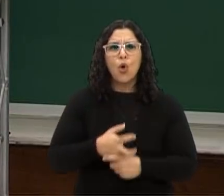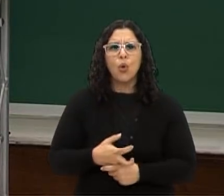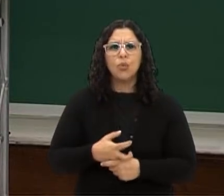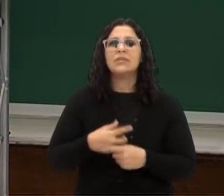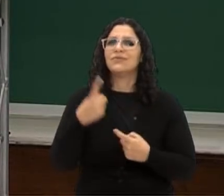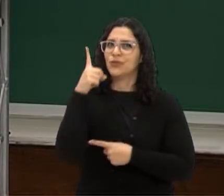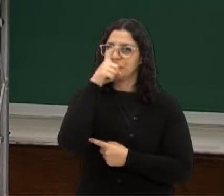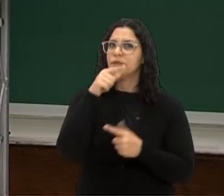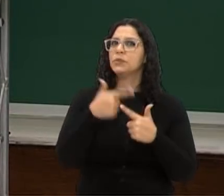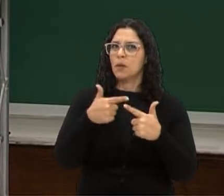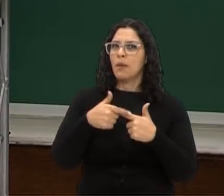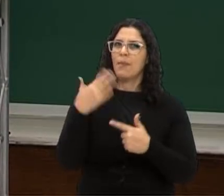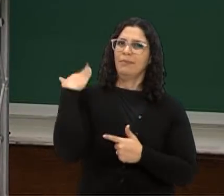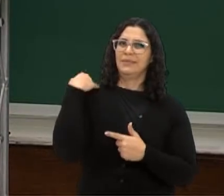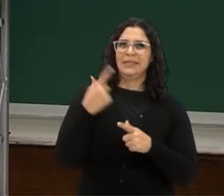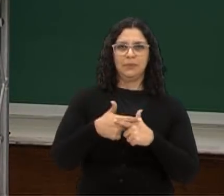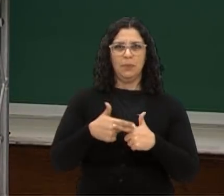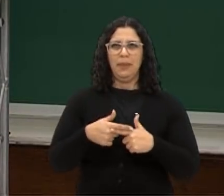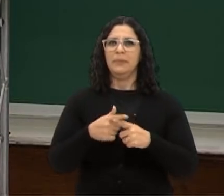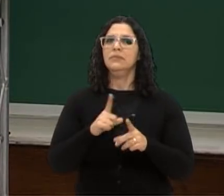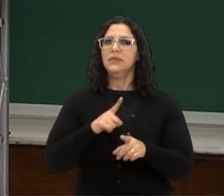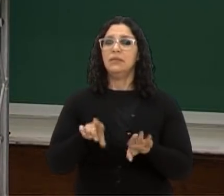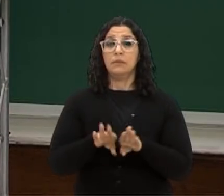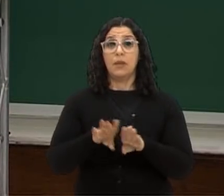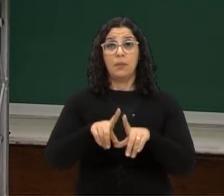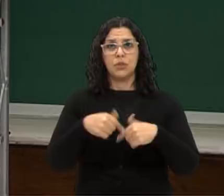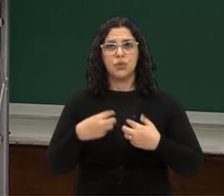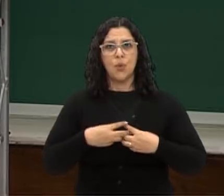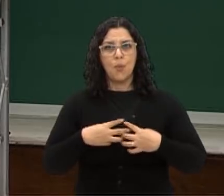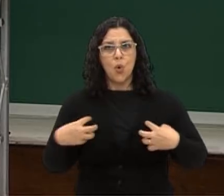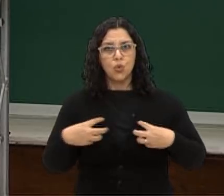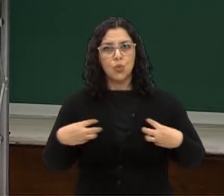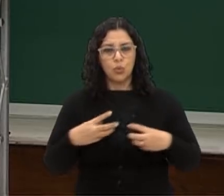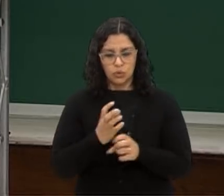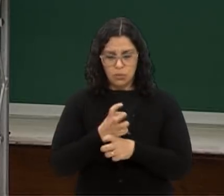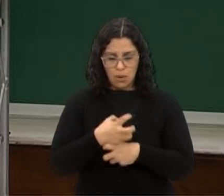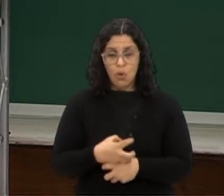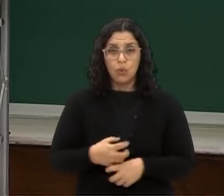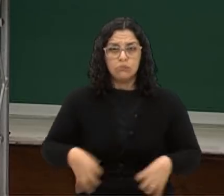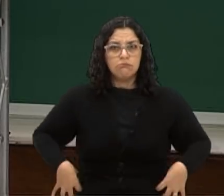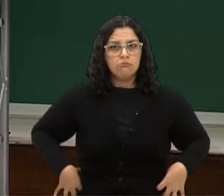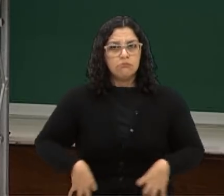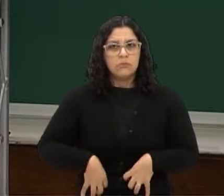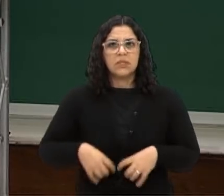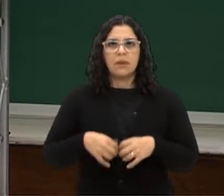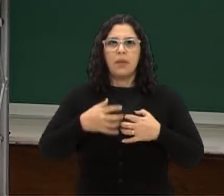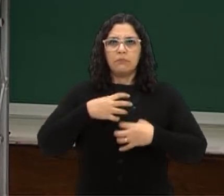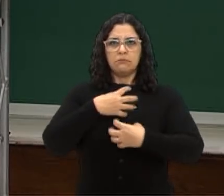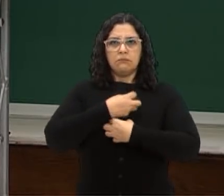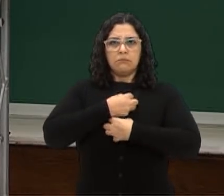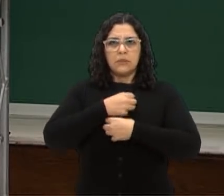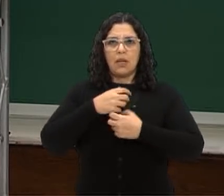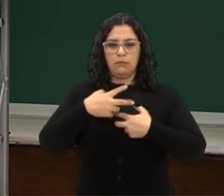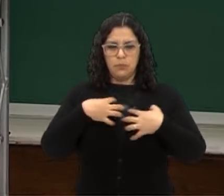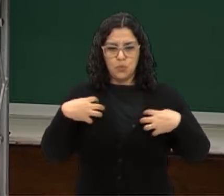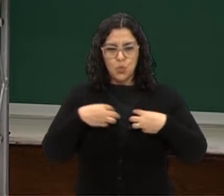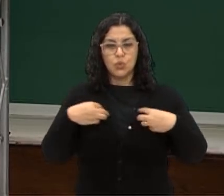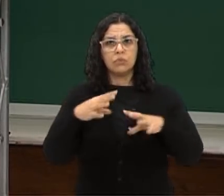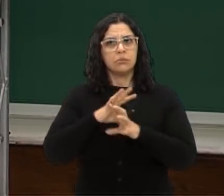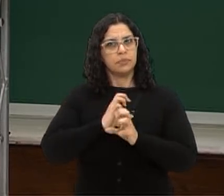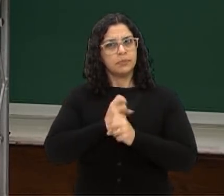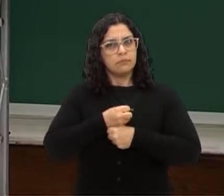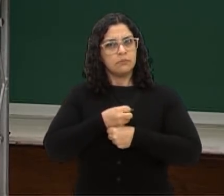maior na coluna, ali no grupo muscular da coluna, lombar, né, cervical. Então, essa parte